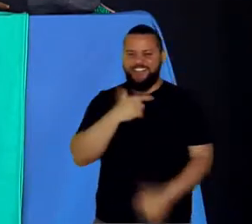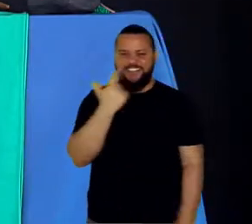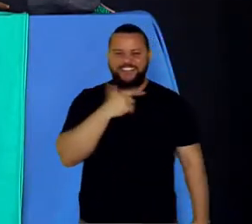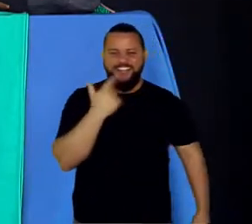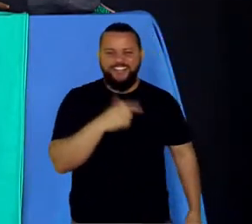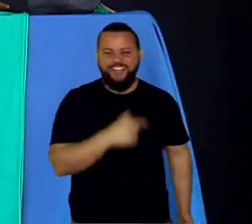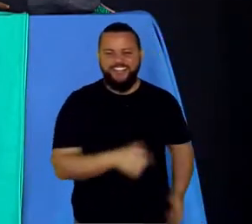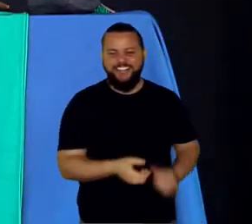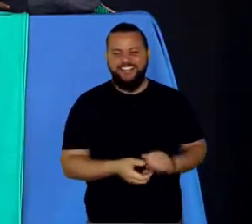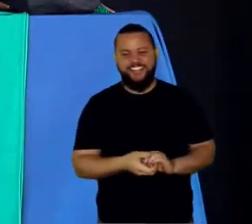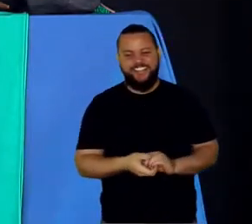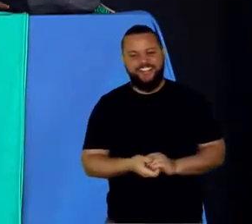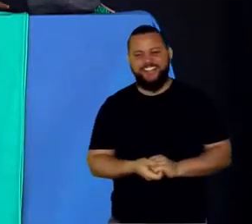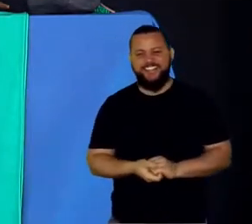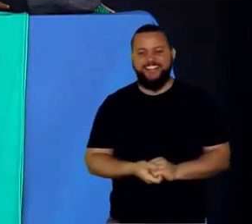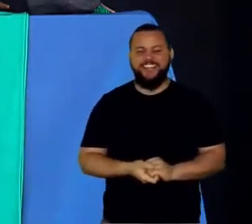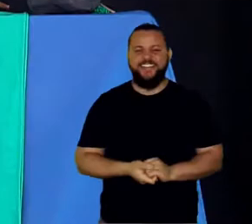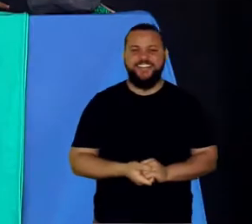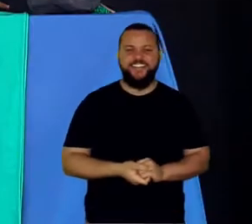Ai, ai.